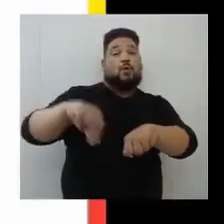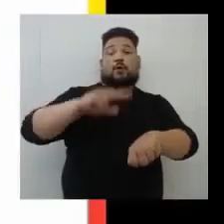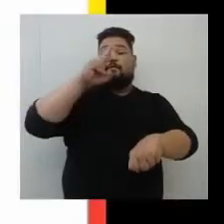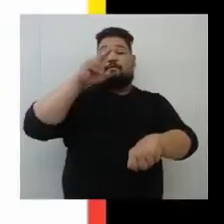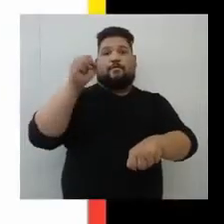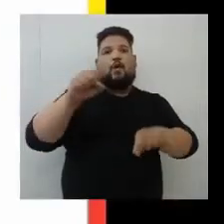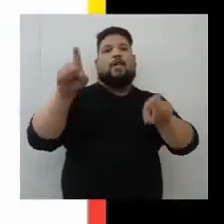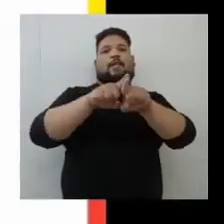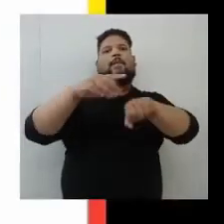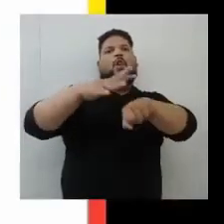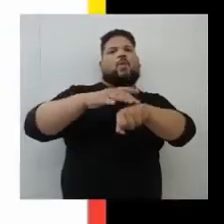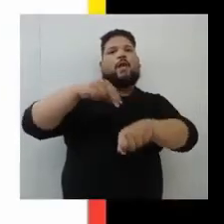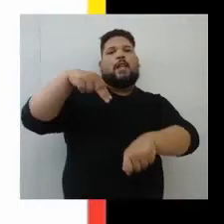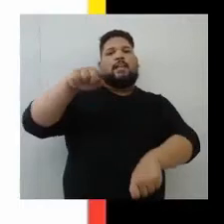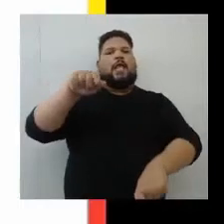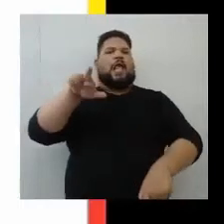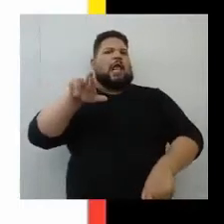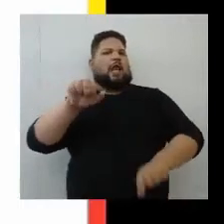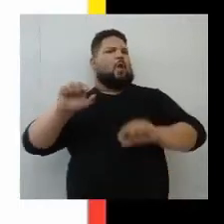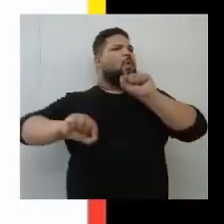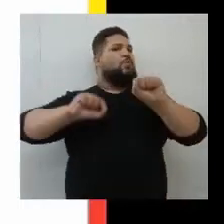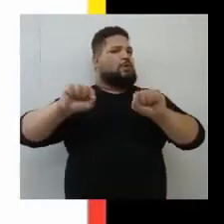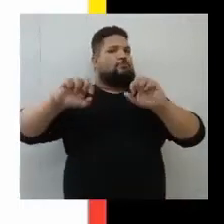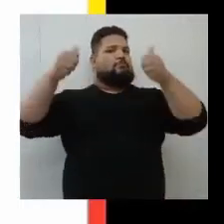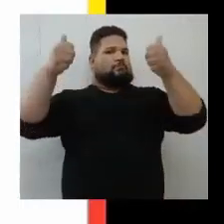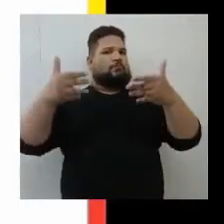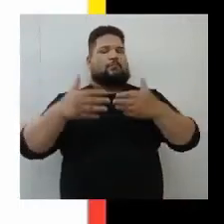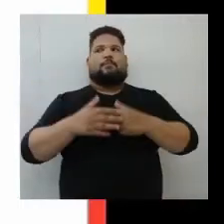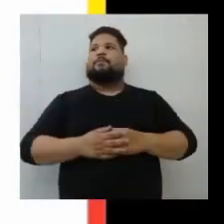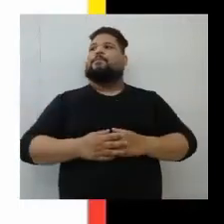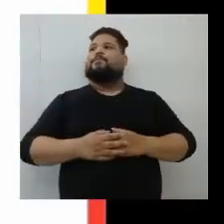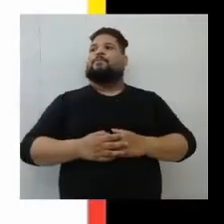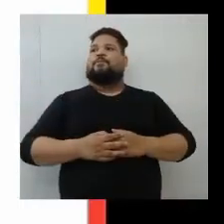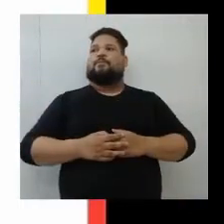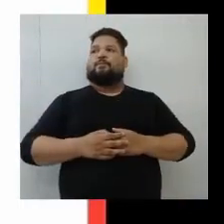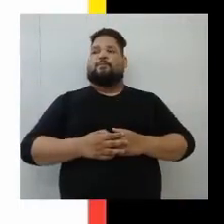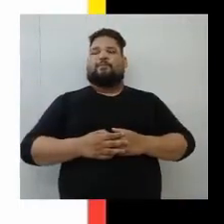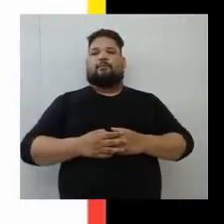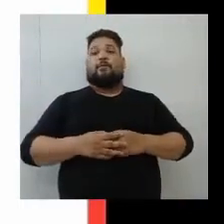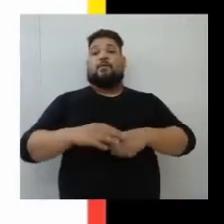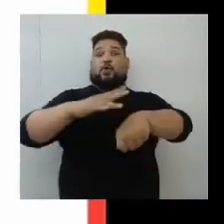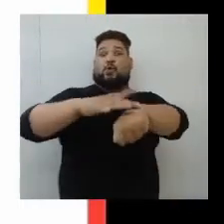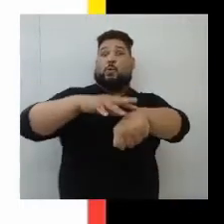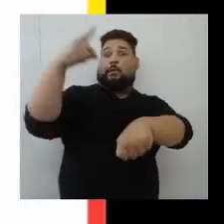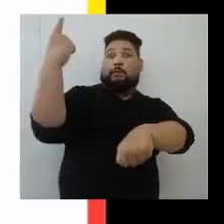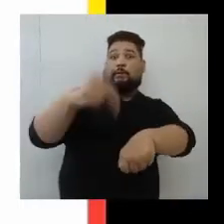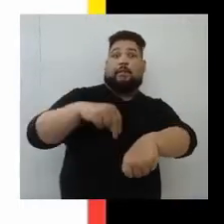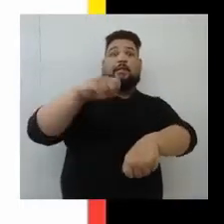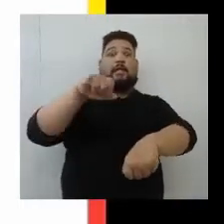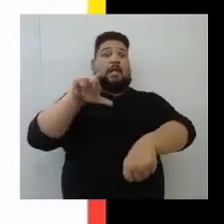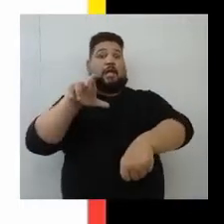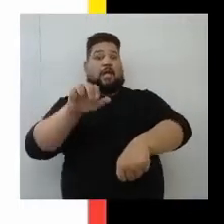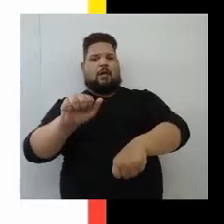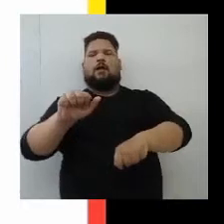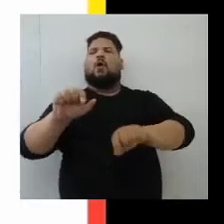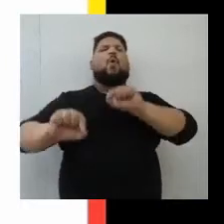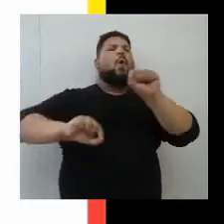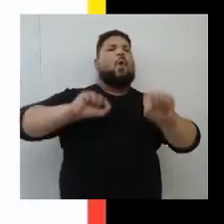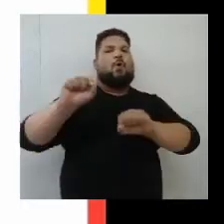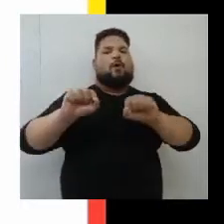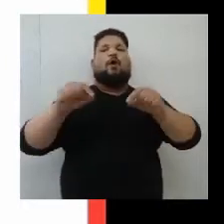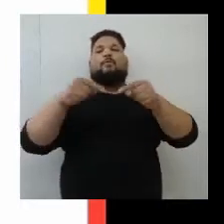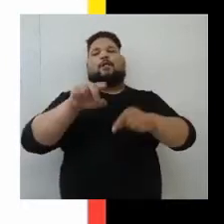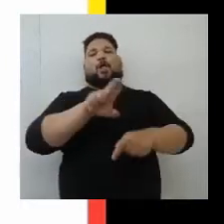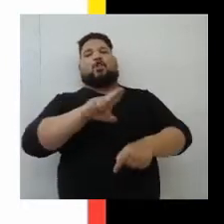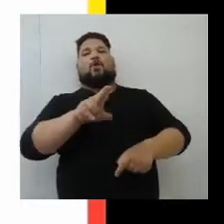período da peste negra? Corta aí para o slide, por favor. Olha aí. A peste negra, ou grande peste, é como ficou